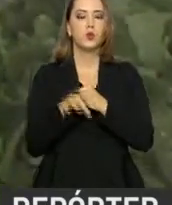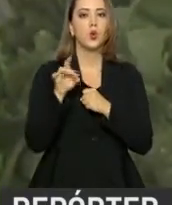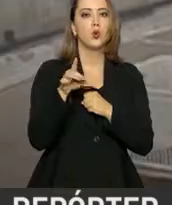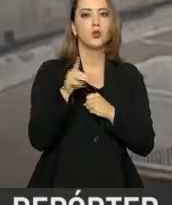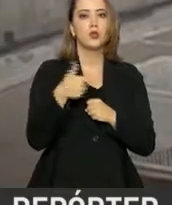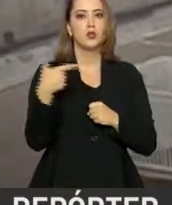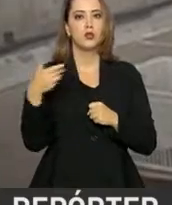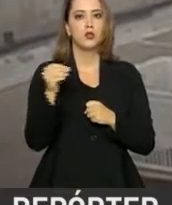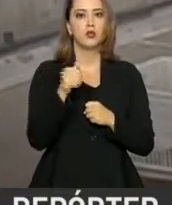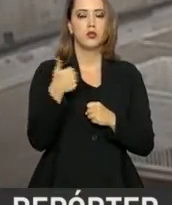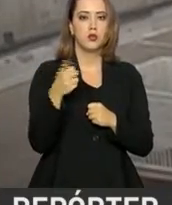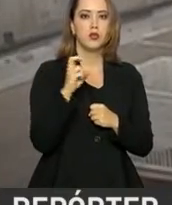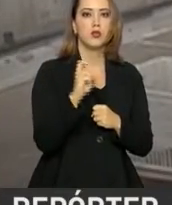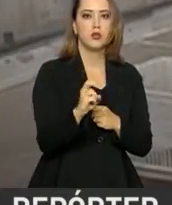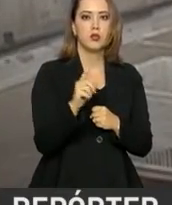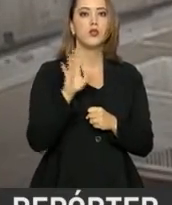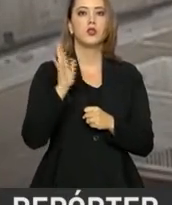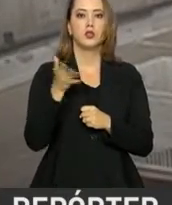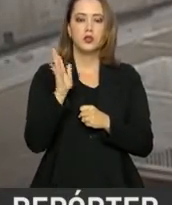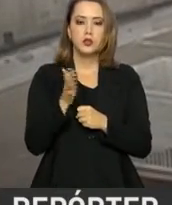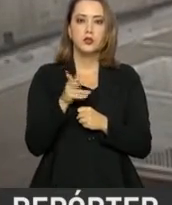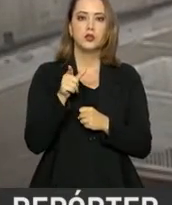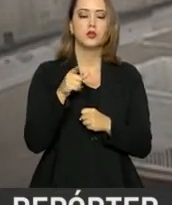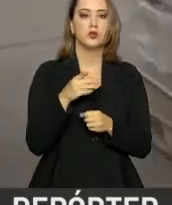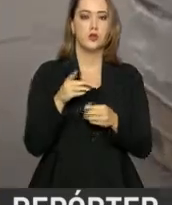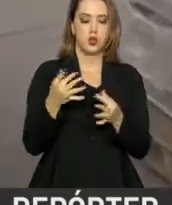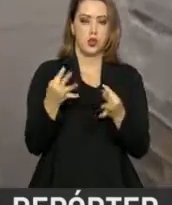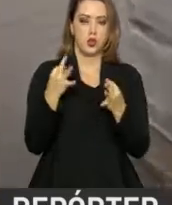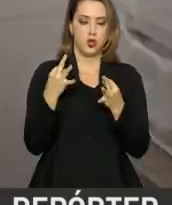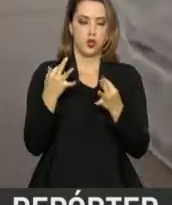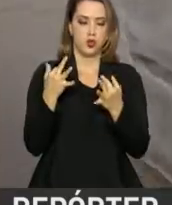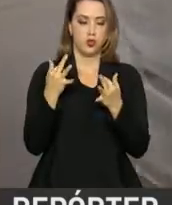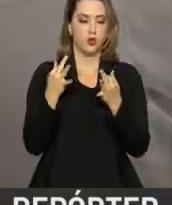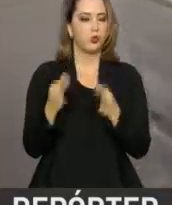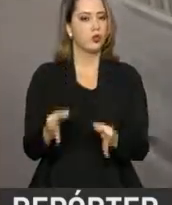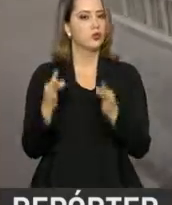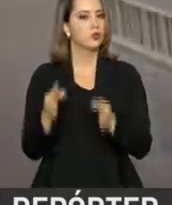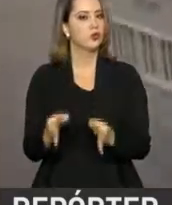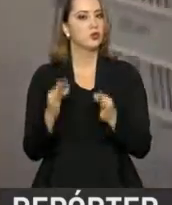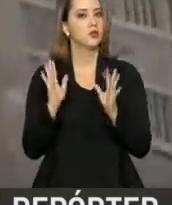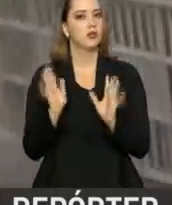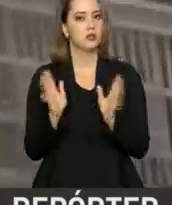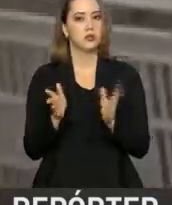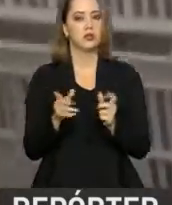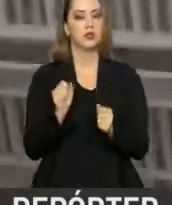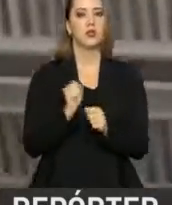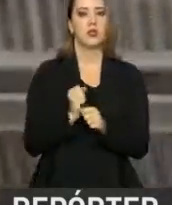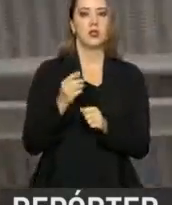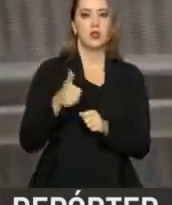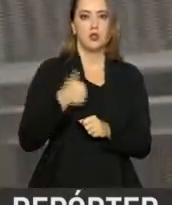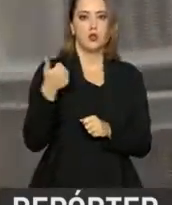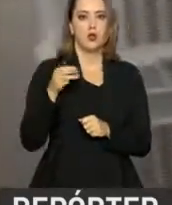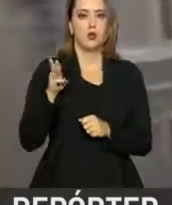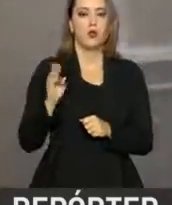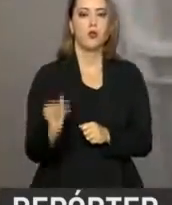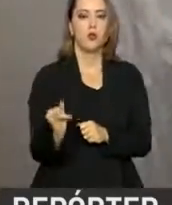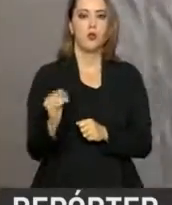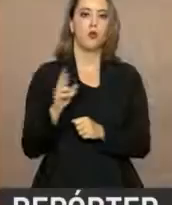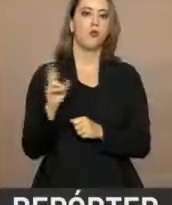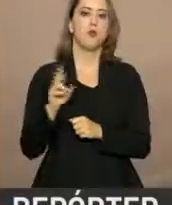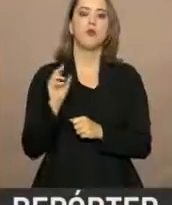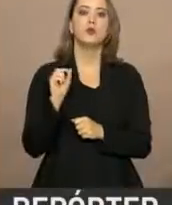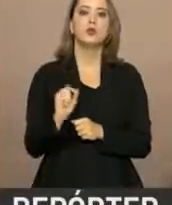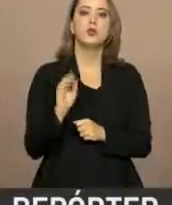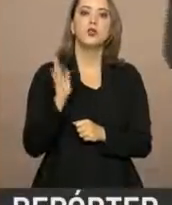distribuídas mais de 30 mil toneladas de alimentos atendendo 1 milhão e 600 mil pessoas por dia e são